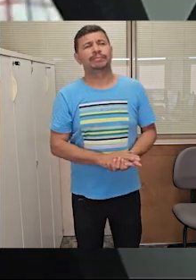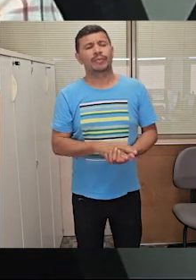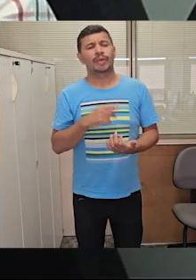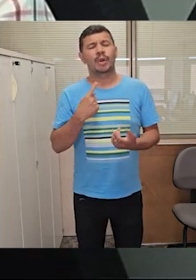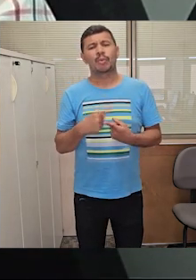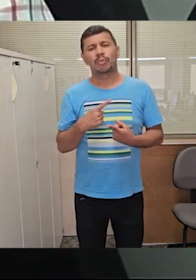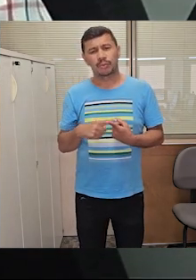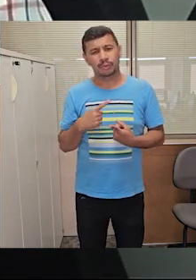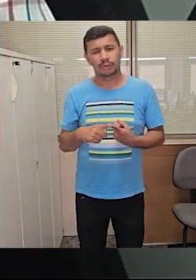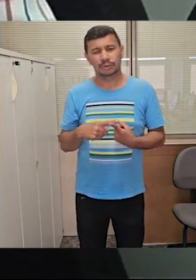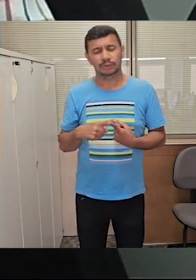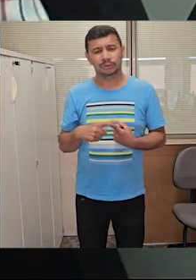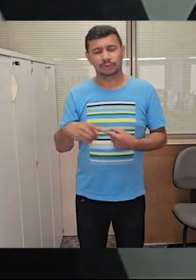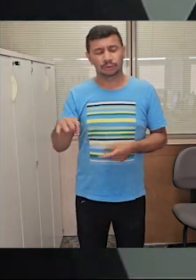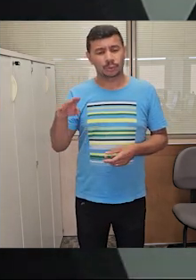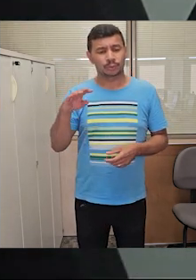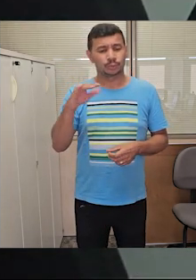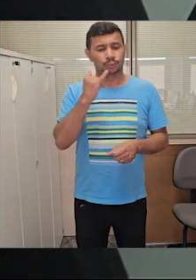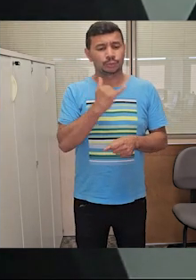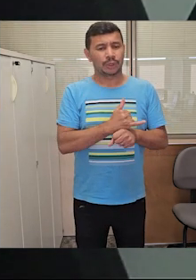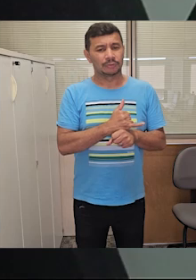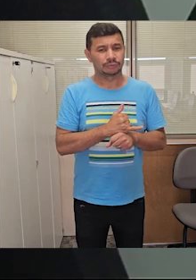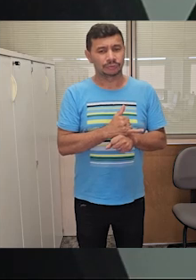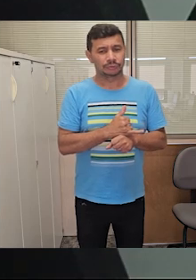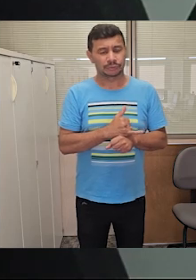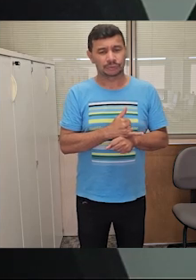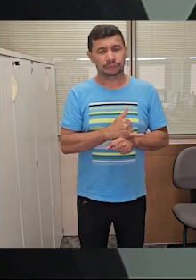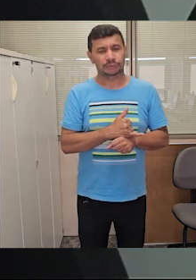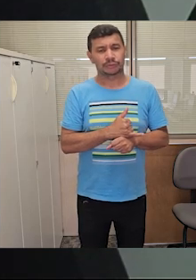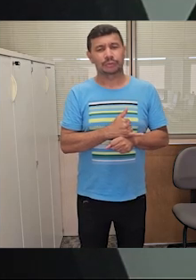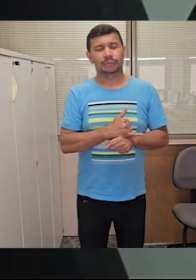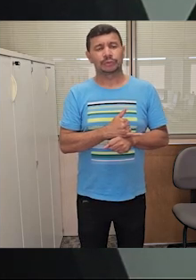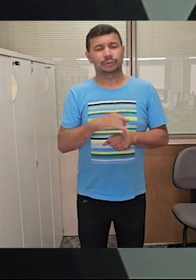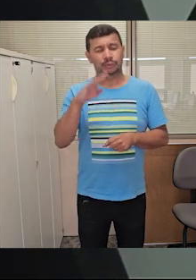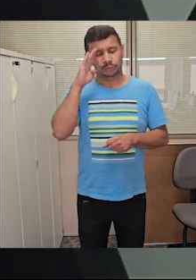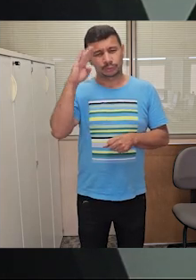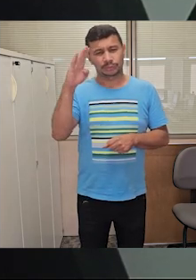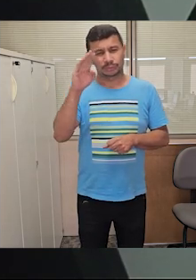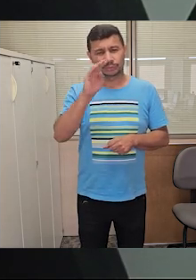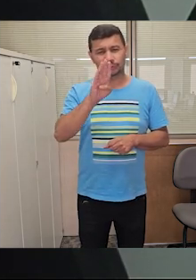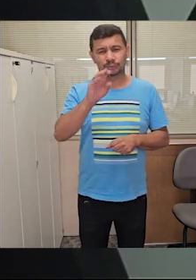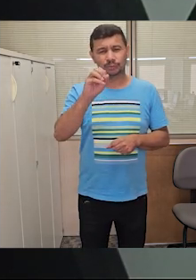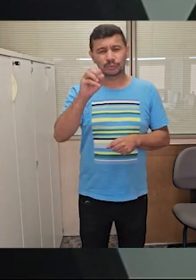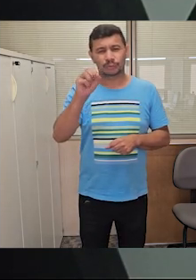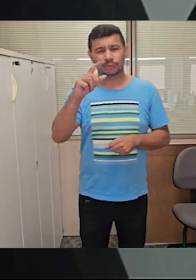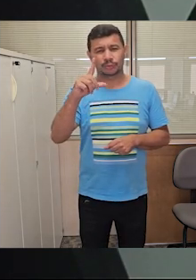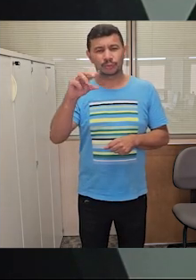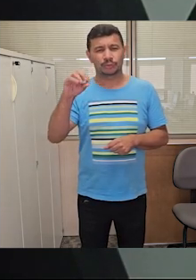veja, o líder do golpe, o capitão